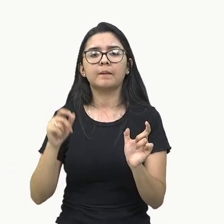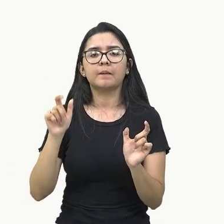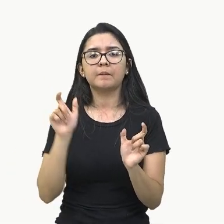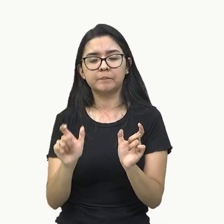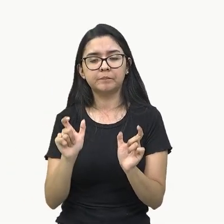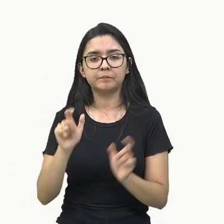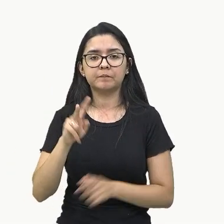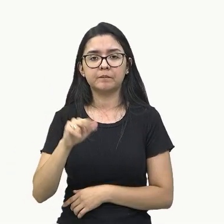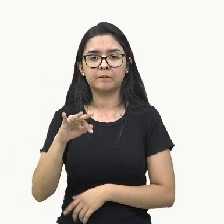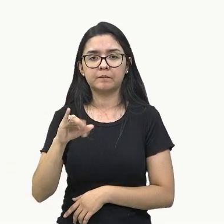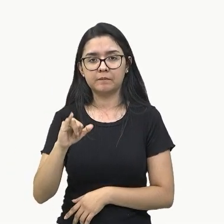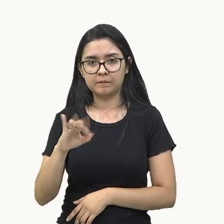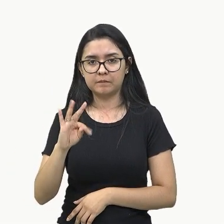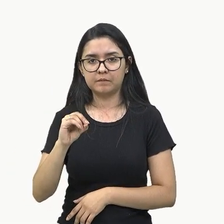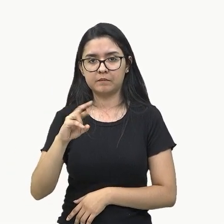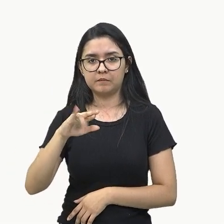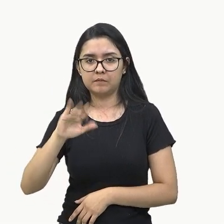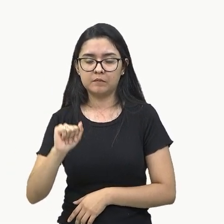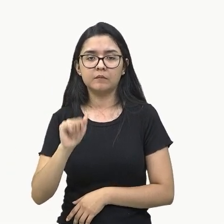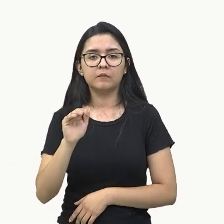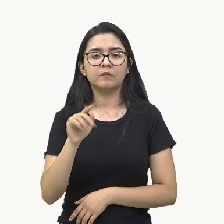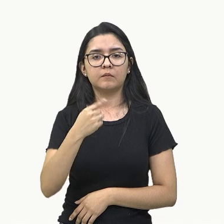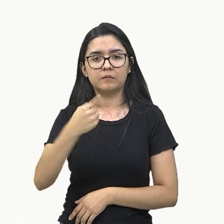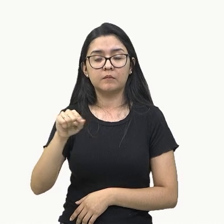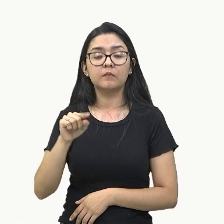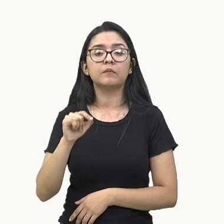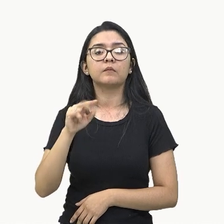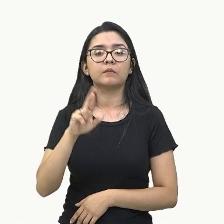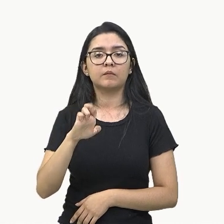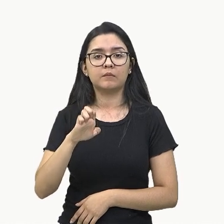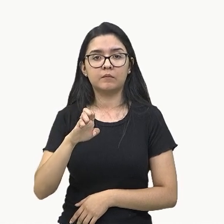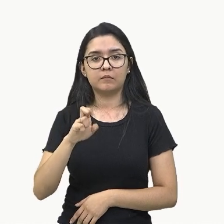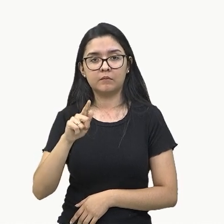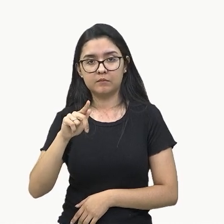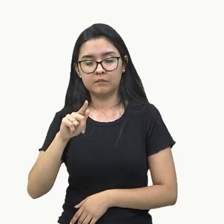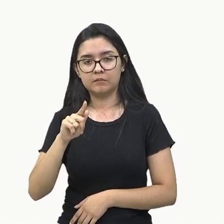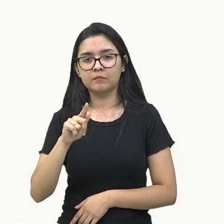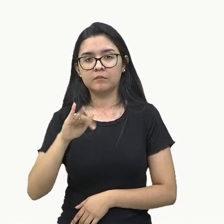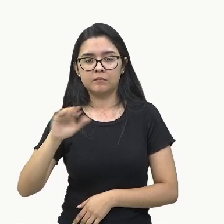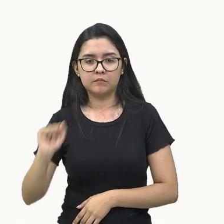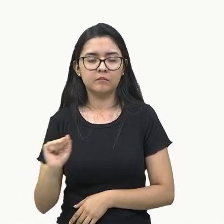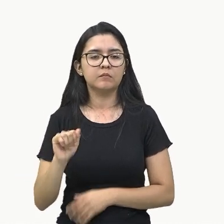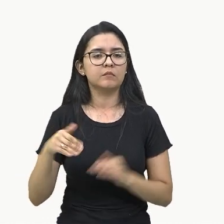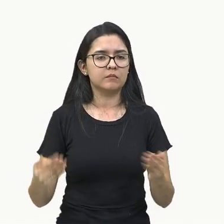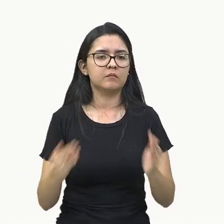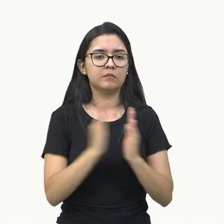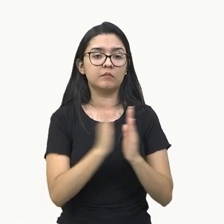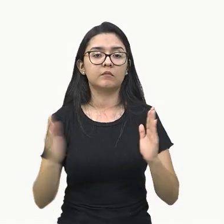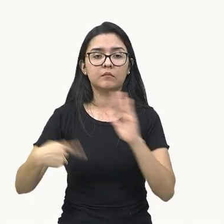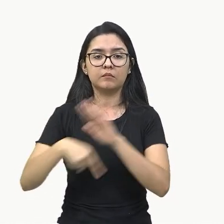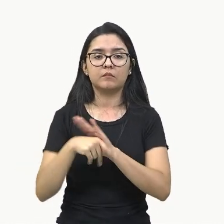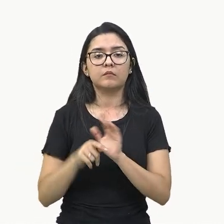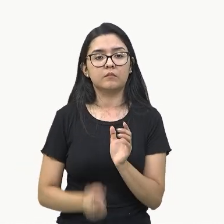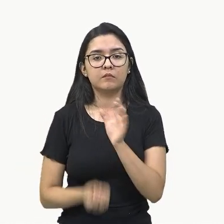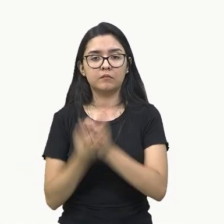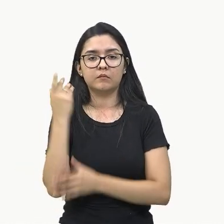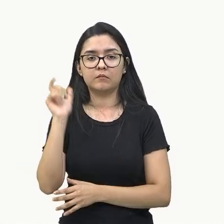Vitória Regia, cuja lenda nós acabamos de ler. Então, o processo de formação de palavra